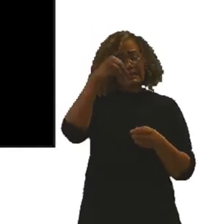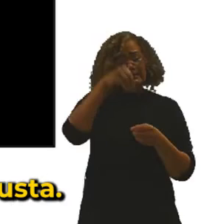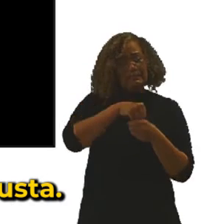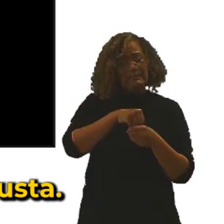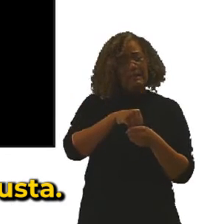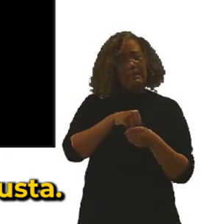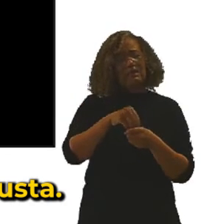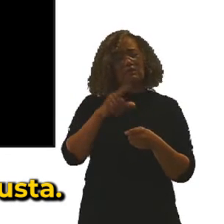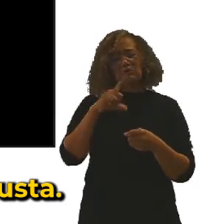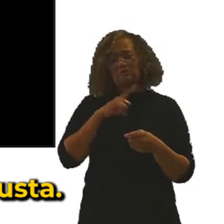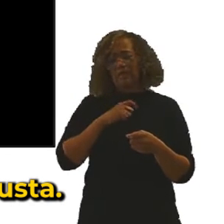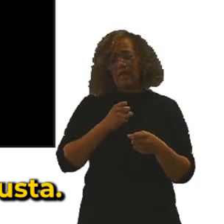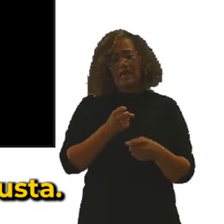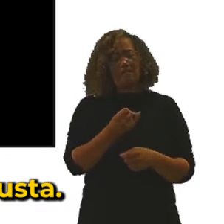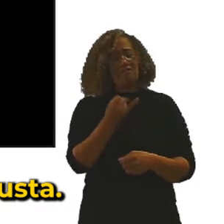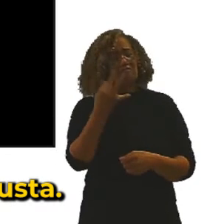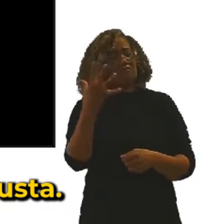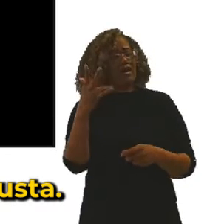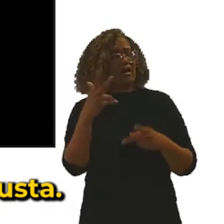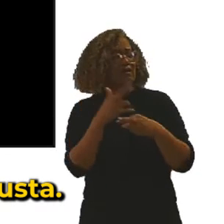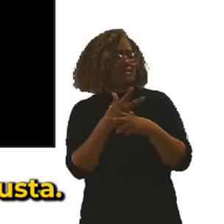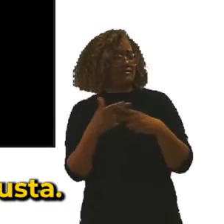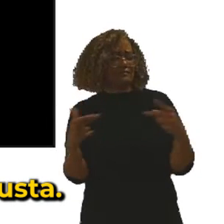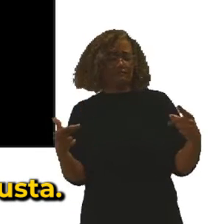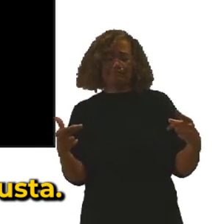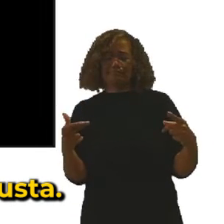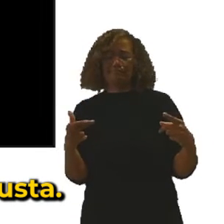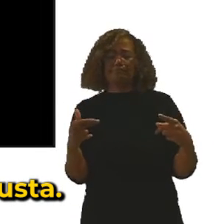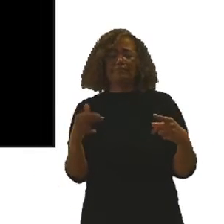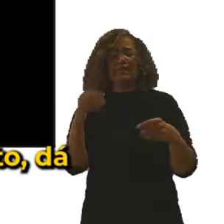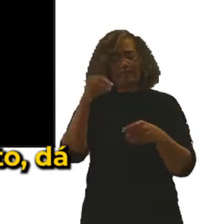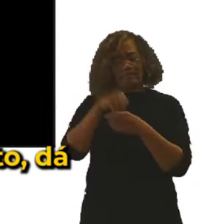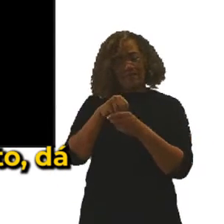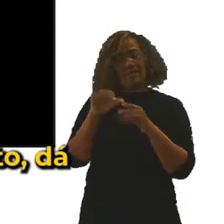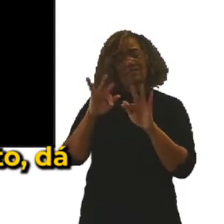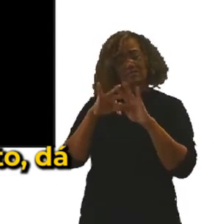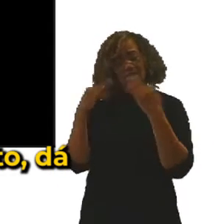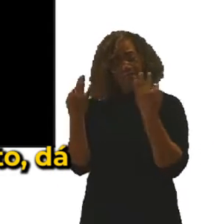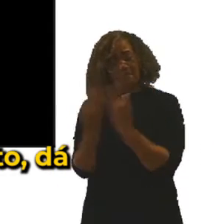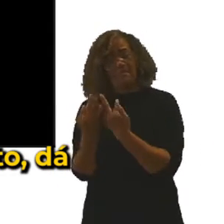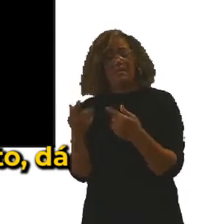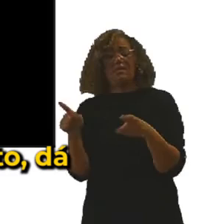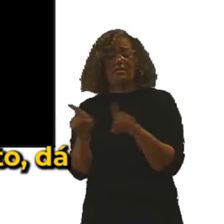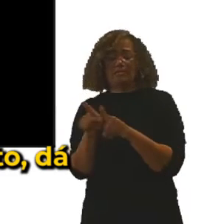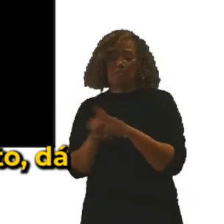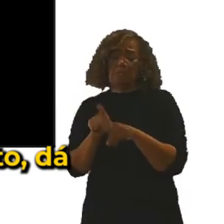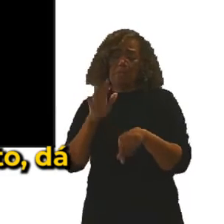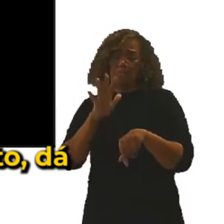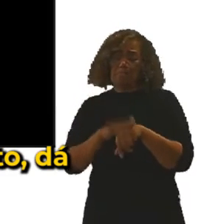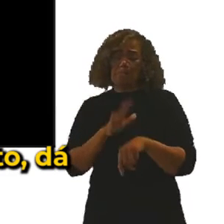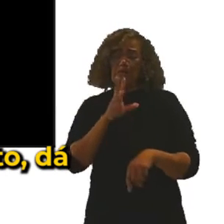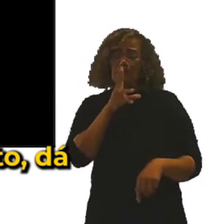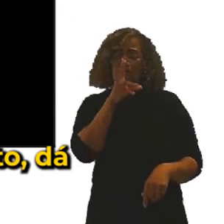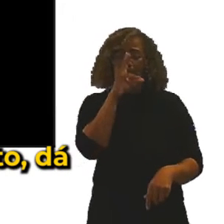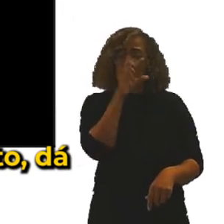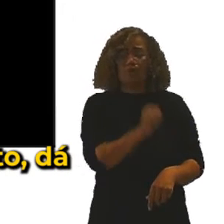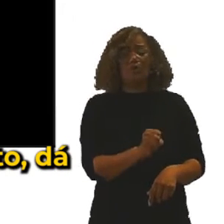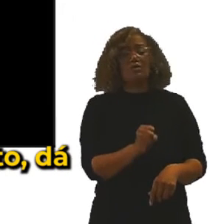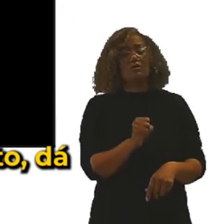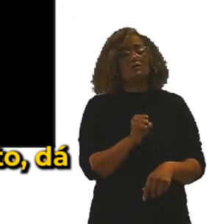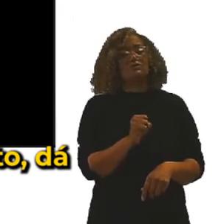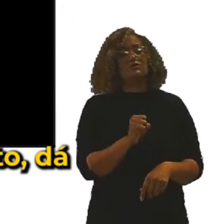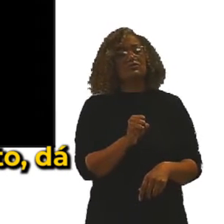nichos, principalmente na família, ela é mais robusta. Então, ela interage, ela dá